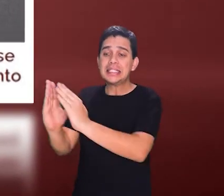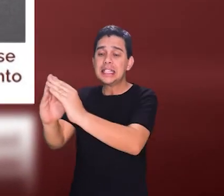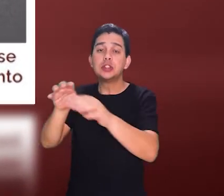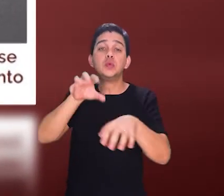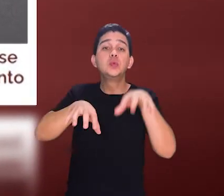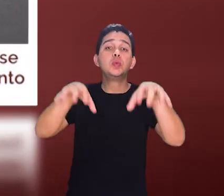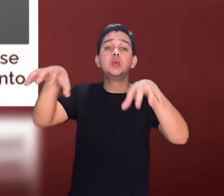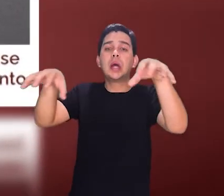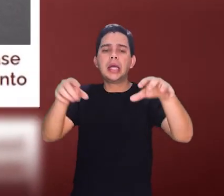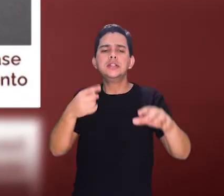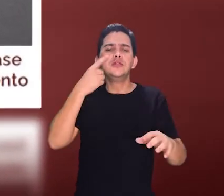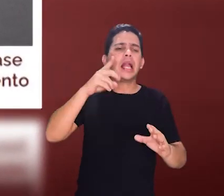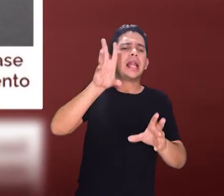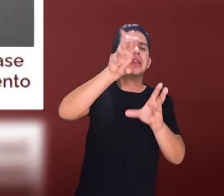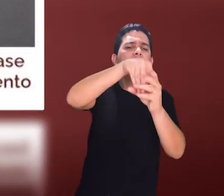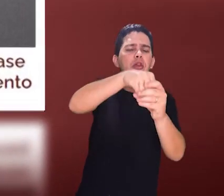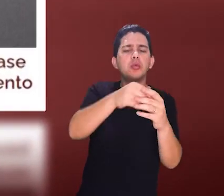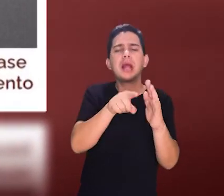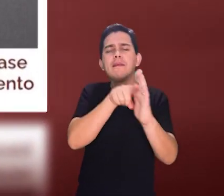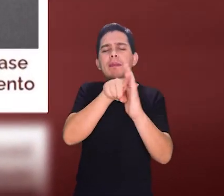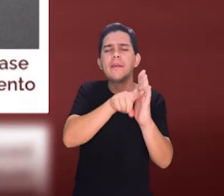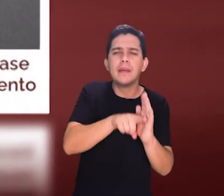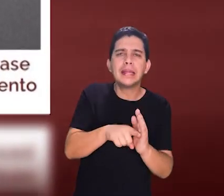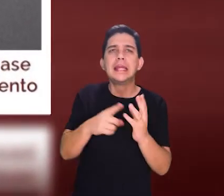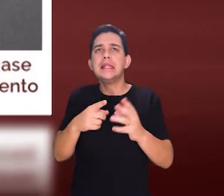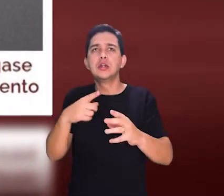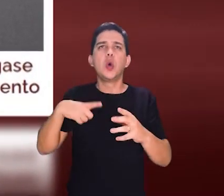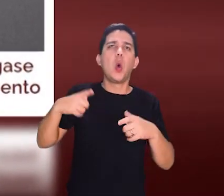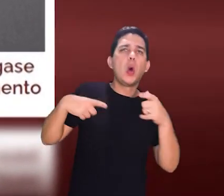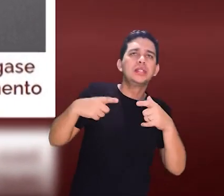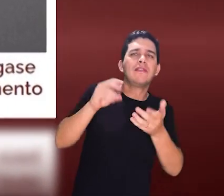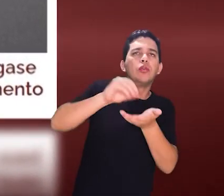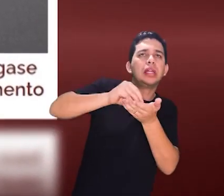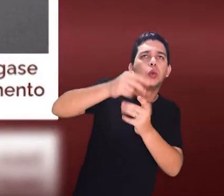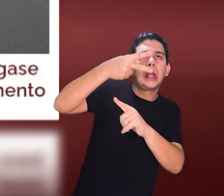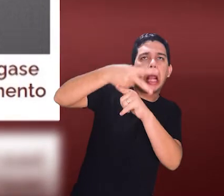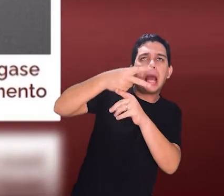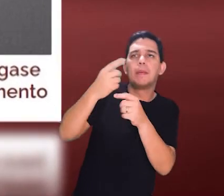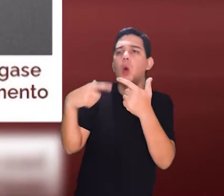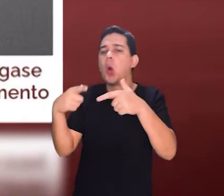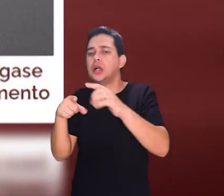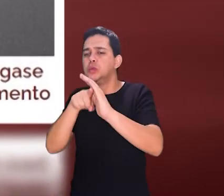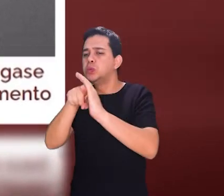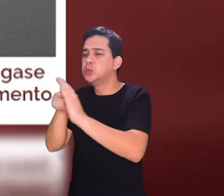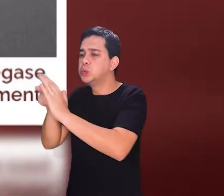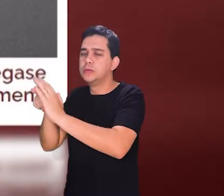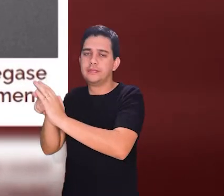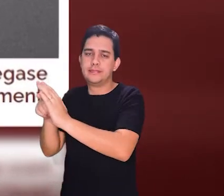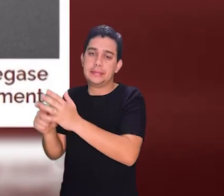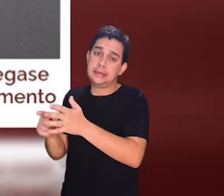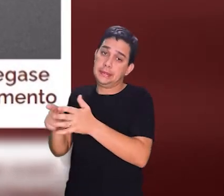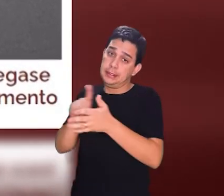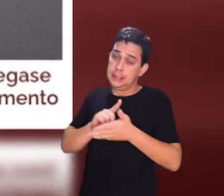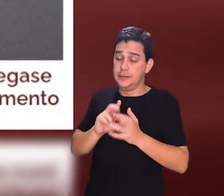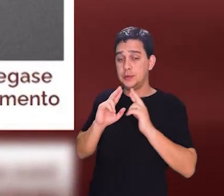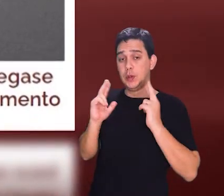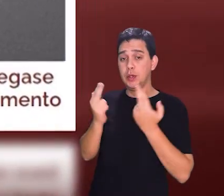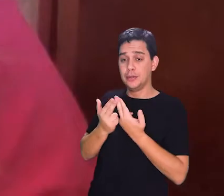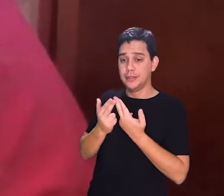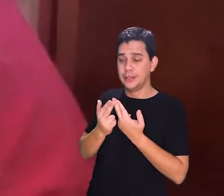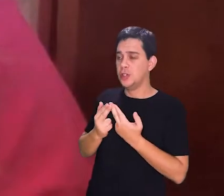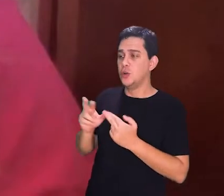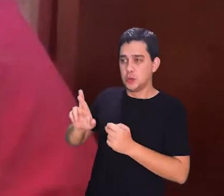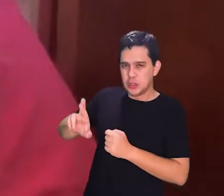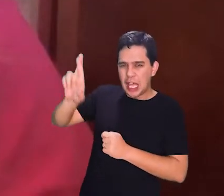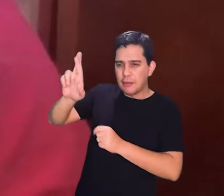fez reuniões entre os integrantes da Força Tarefa, com a Direção-Geral do DEGASE e também com os diretores das unidades que seriam periciadas.